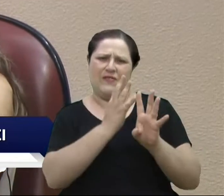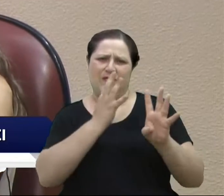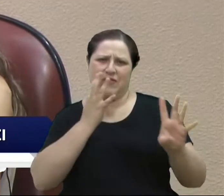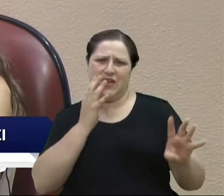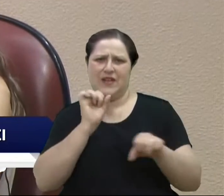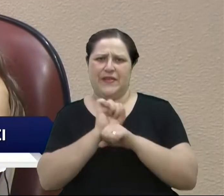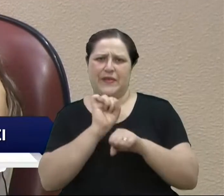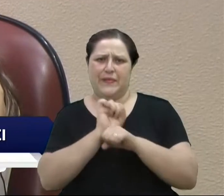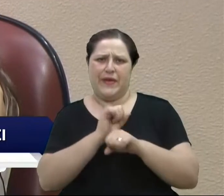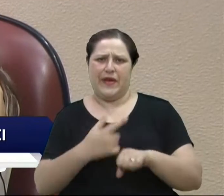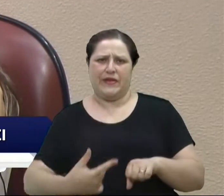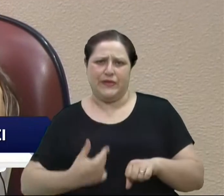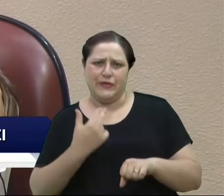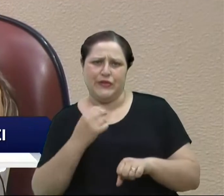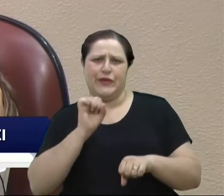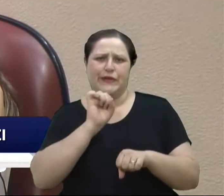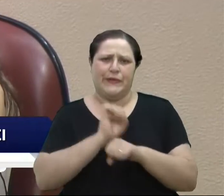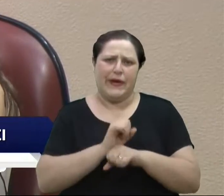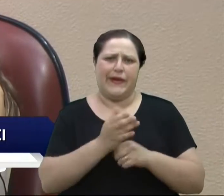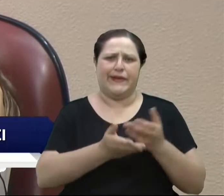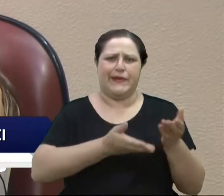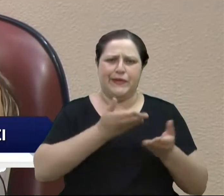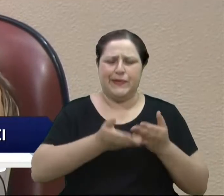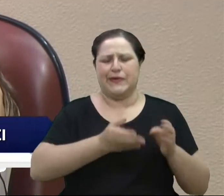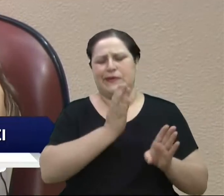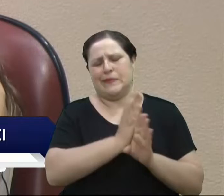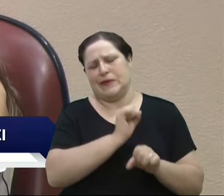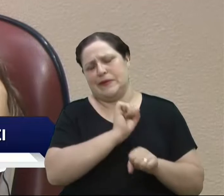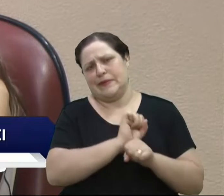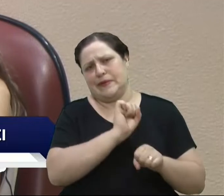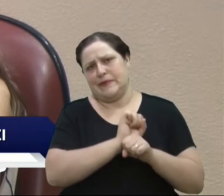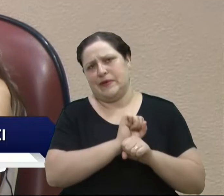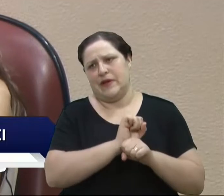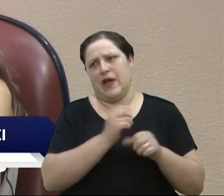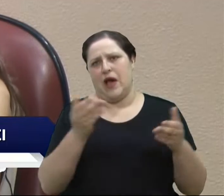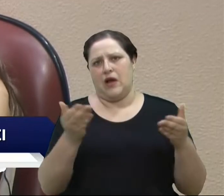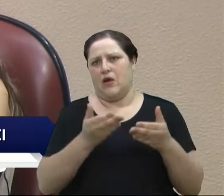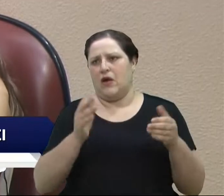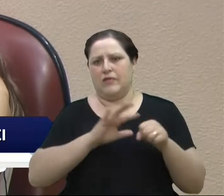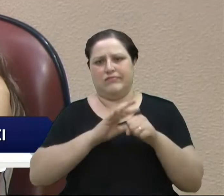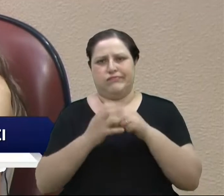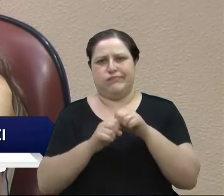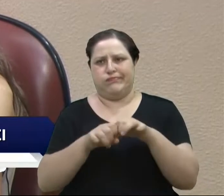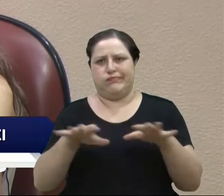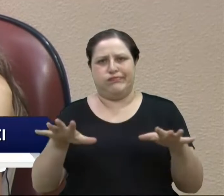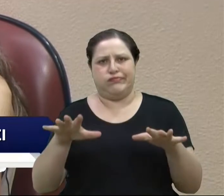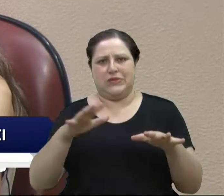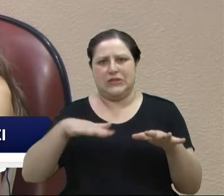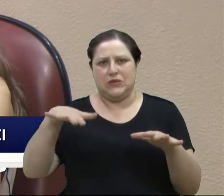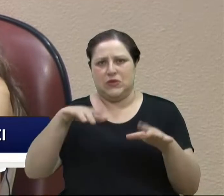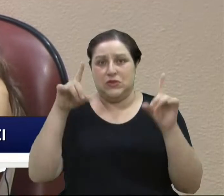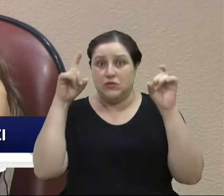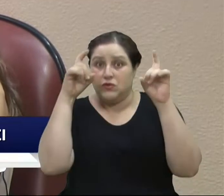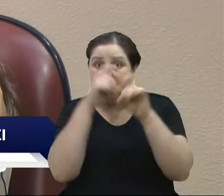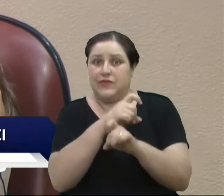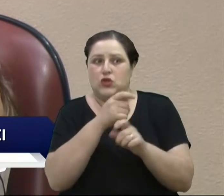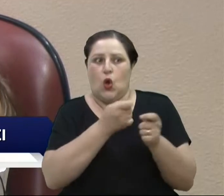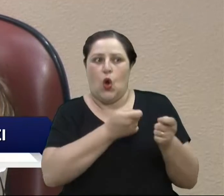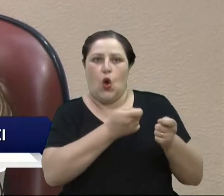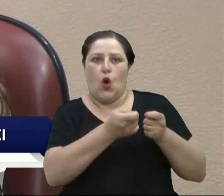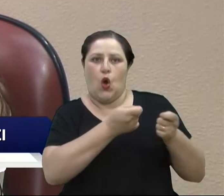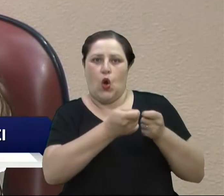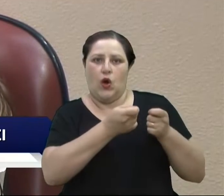criou uma situação efetivamente difícil de ser gerenciada e com uma possibilidade